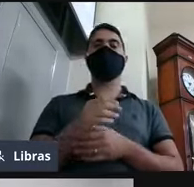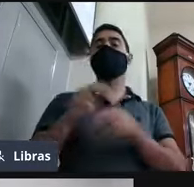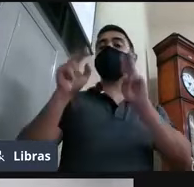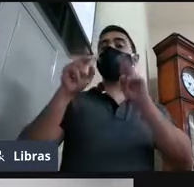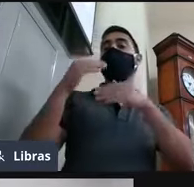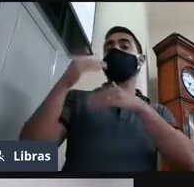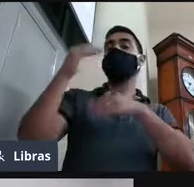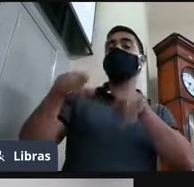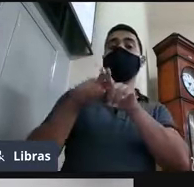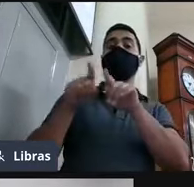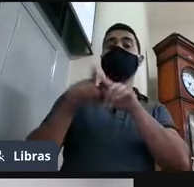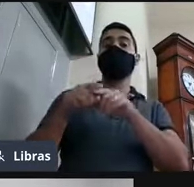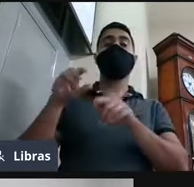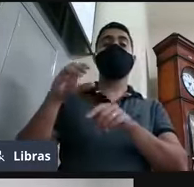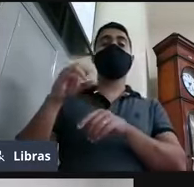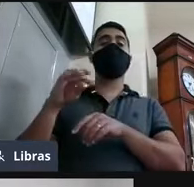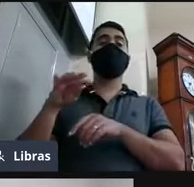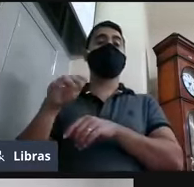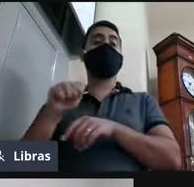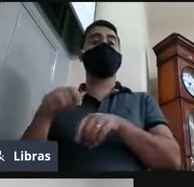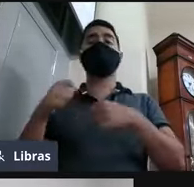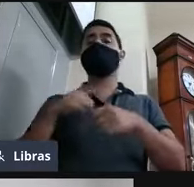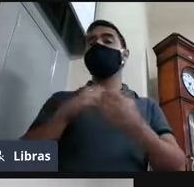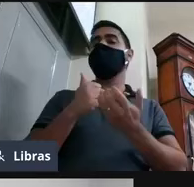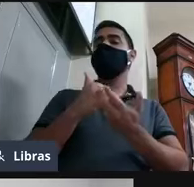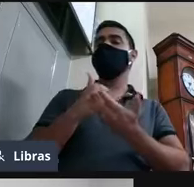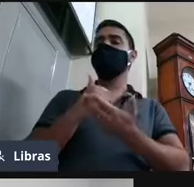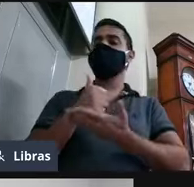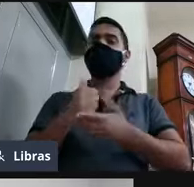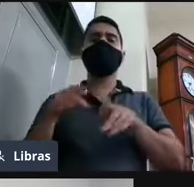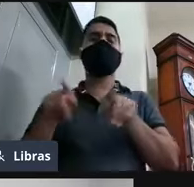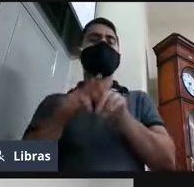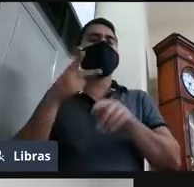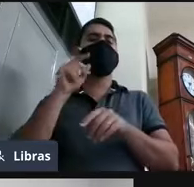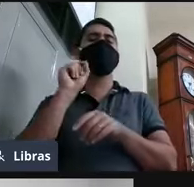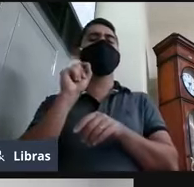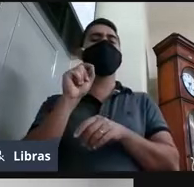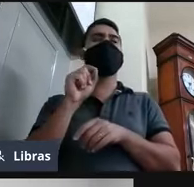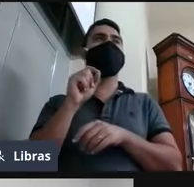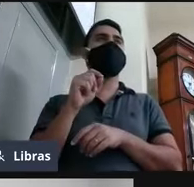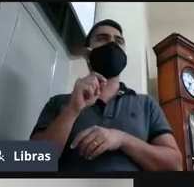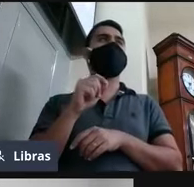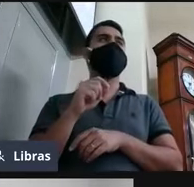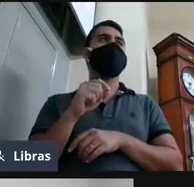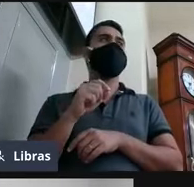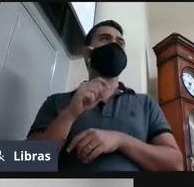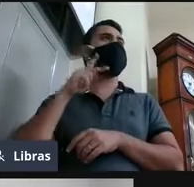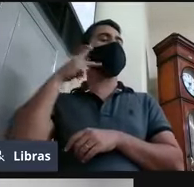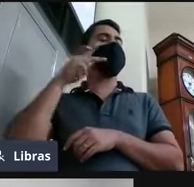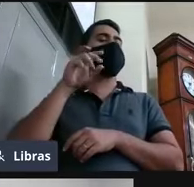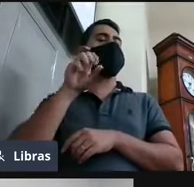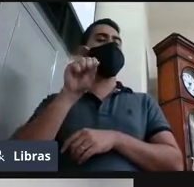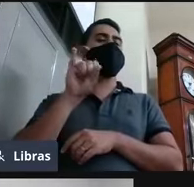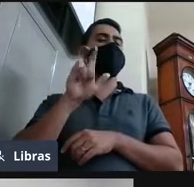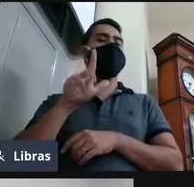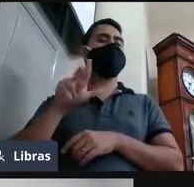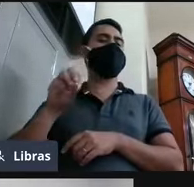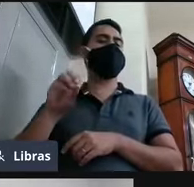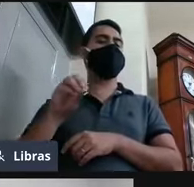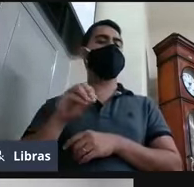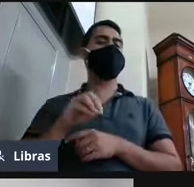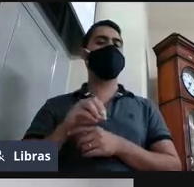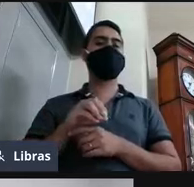acima, a decisão das contas deve ser fundamentada, e ele também fala do impedimento do vereador Silvio Graça. Deixa certo que a condução